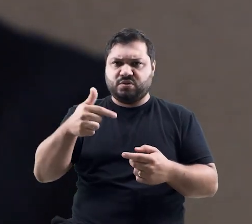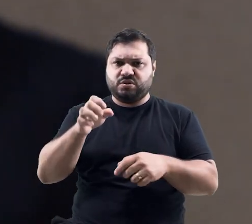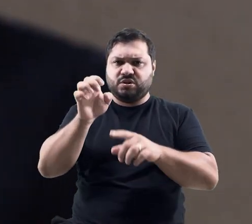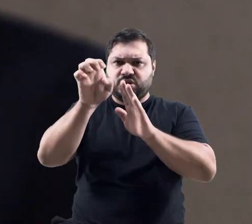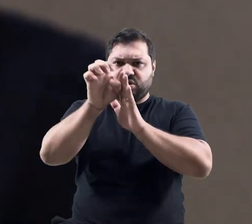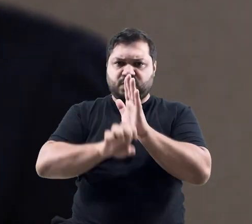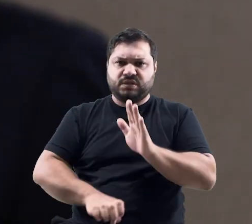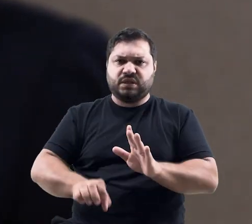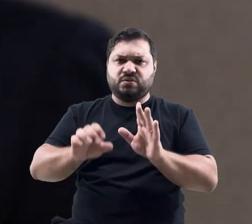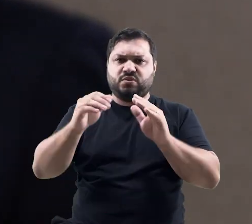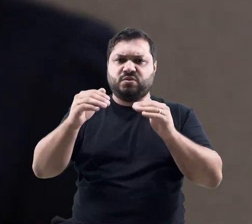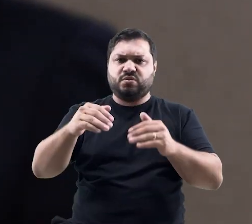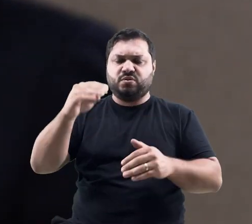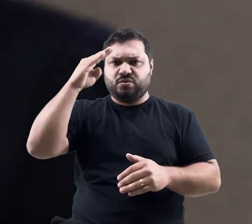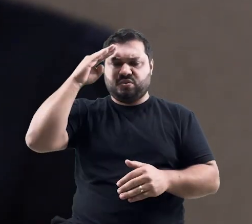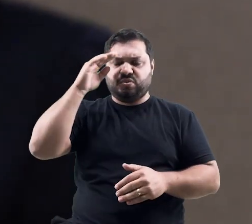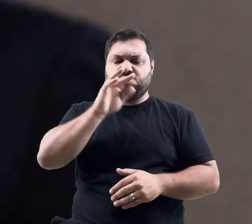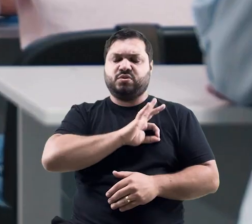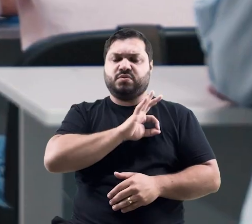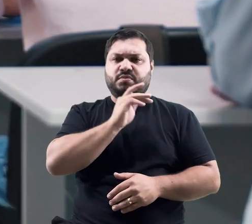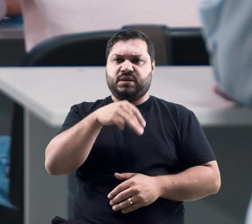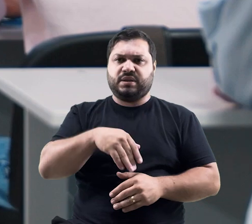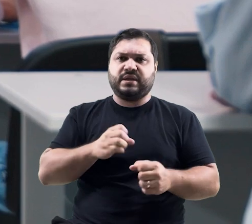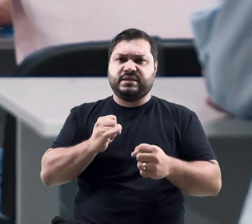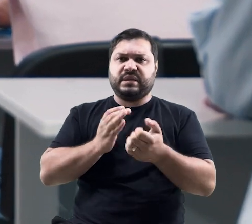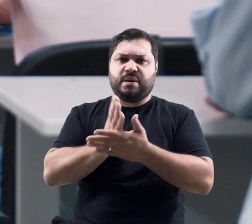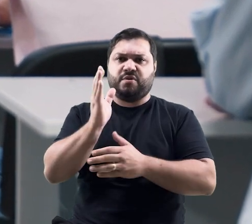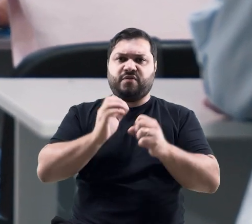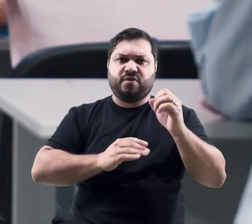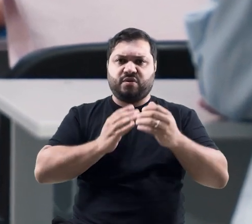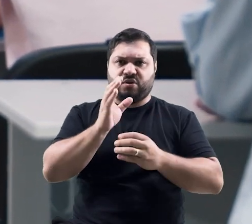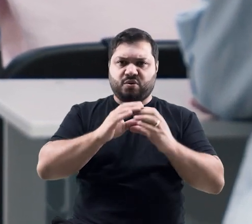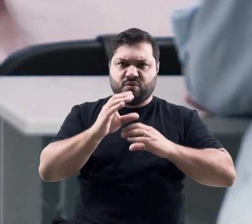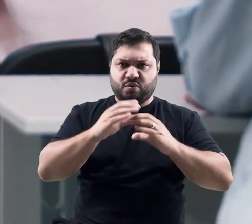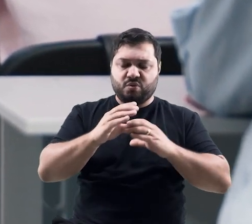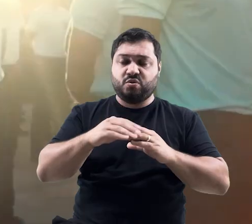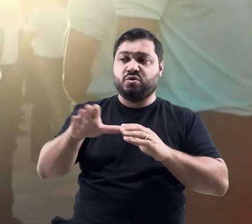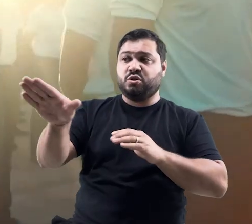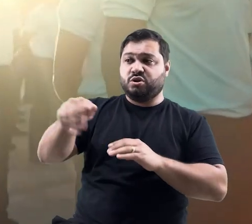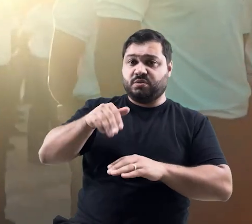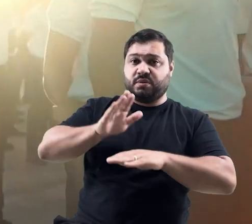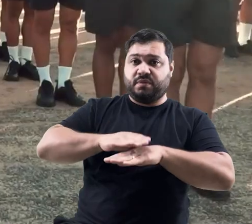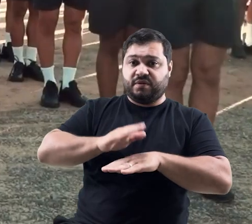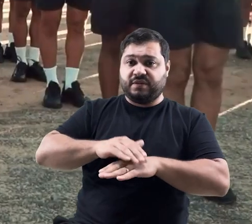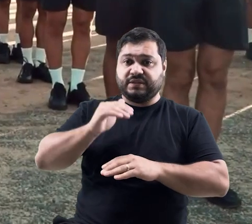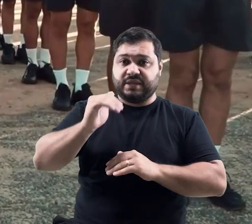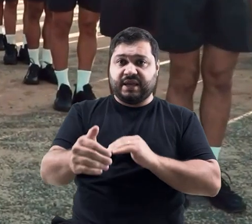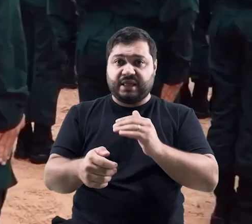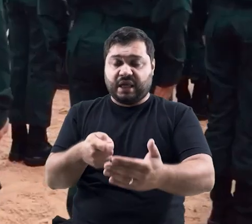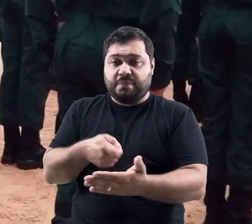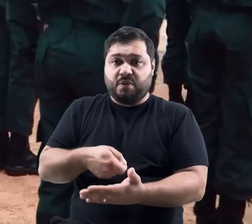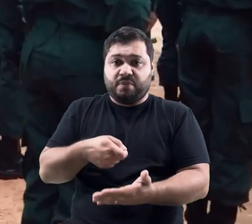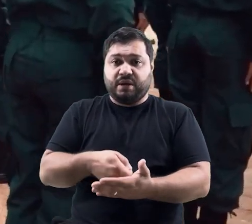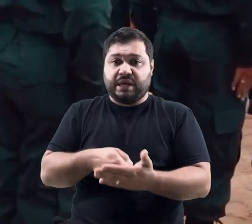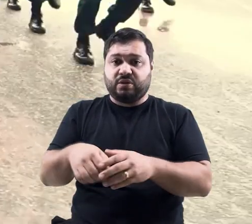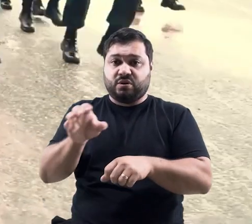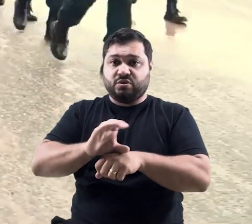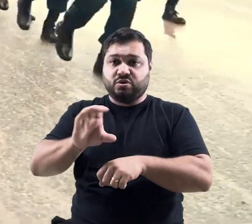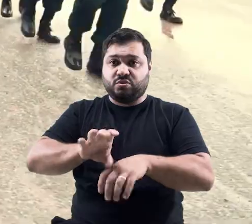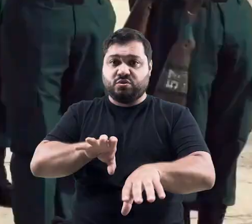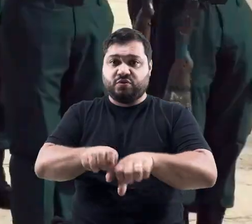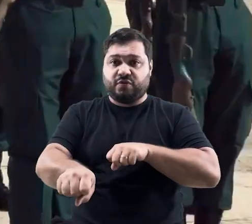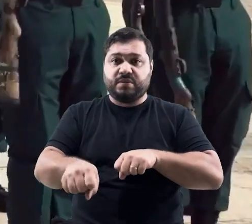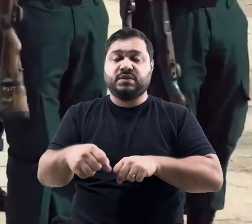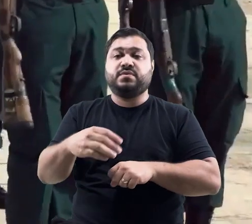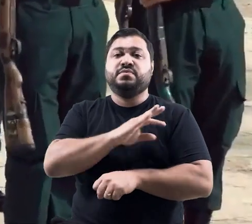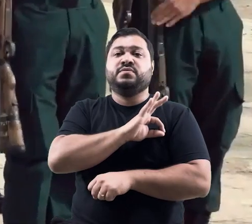inciso 12 do Estatuto dos Militares, sendo aprovado em concurso público e convocado para a realização da etapa obrigatória de